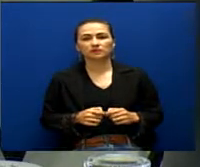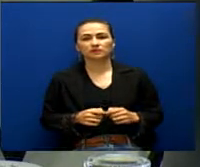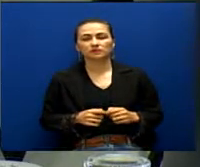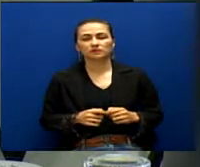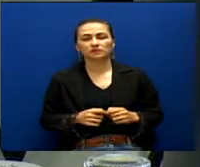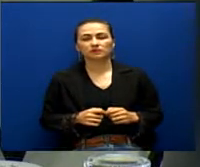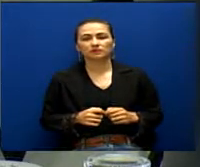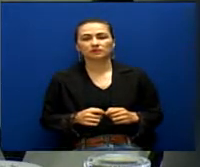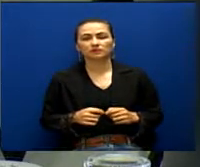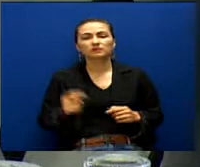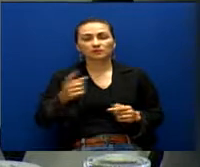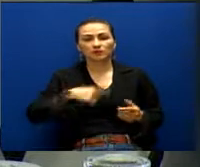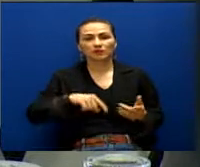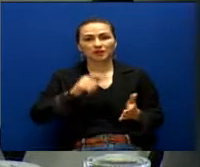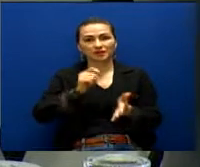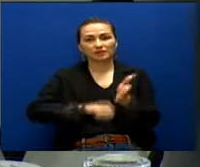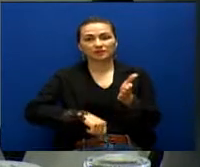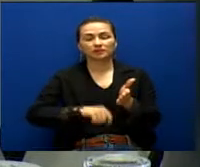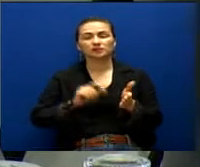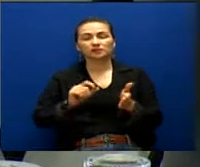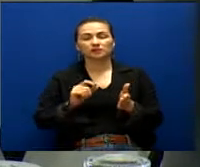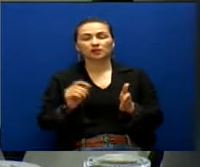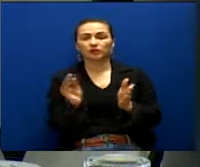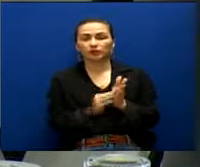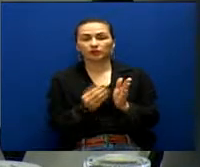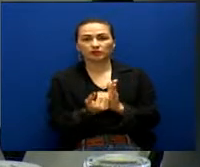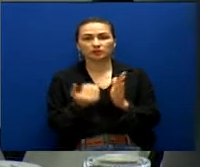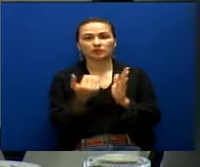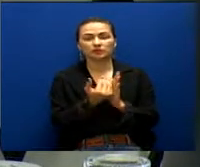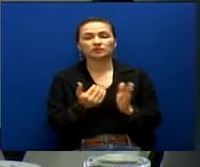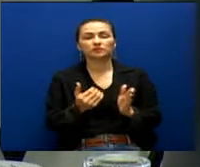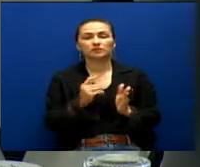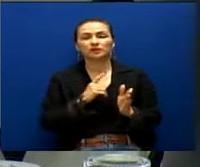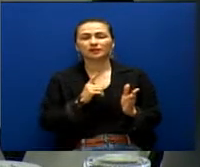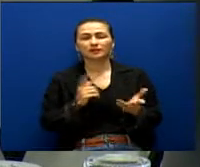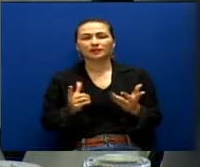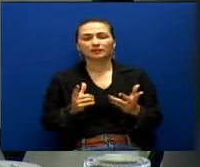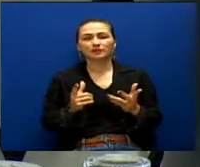nos nossos pareceres de emendas, houve divergência.